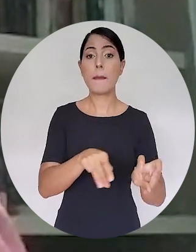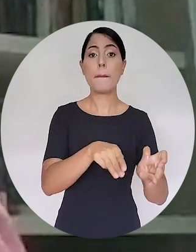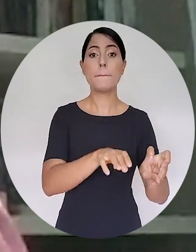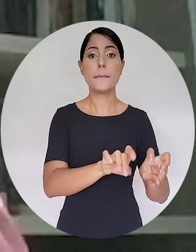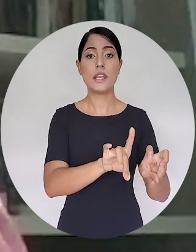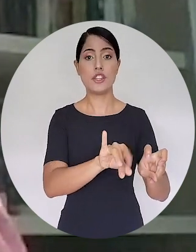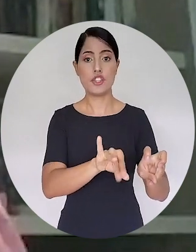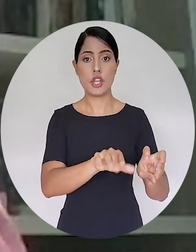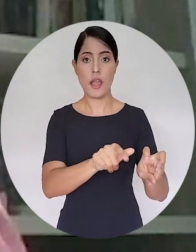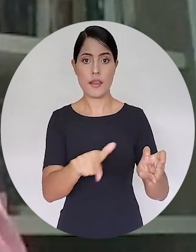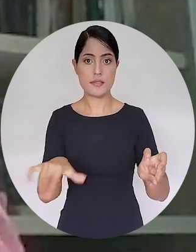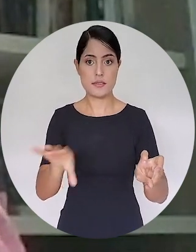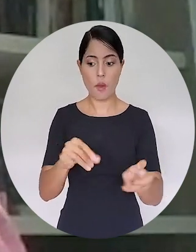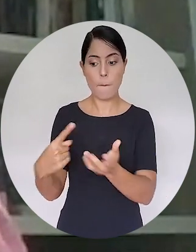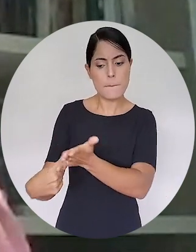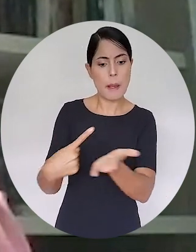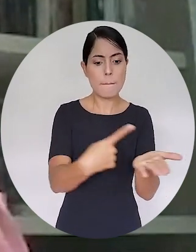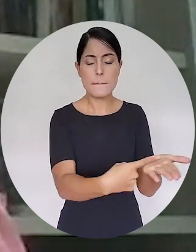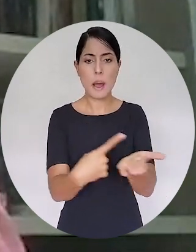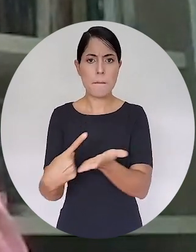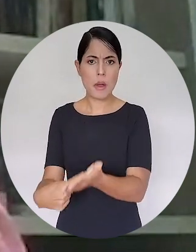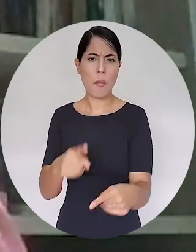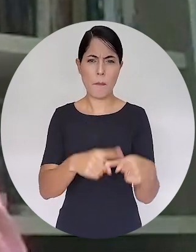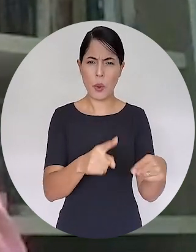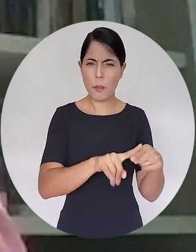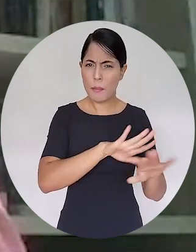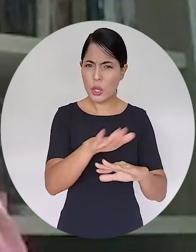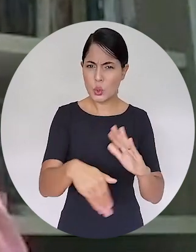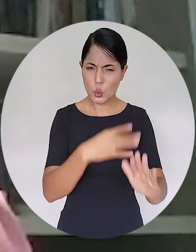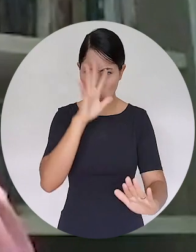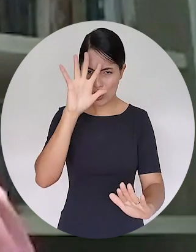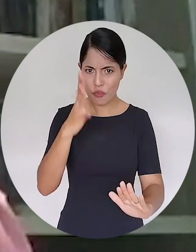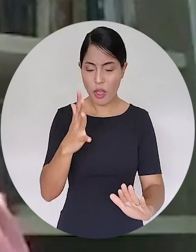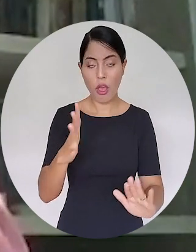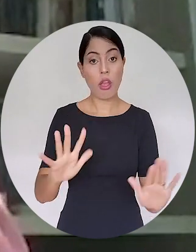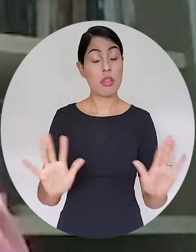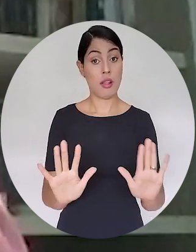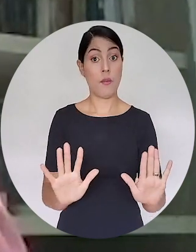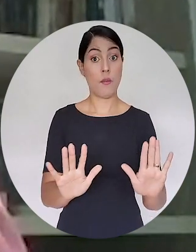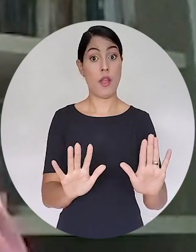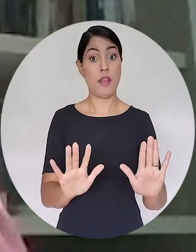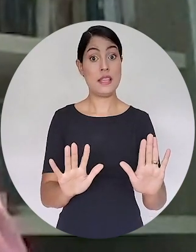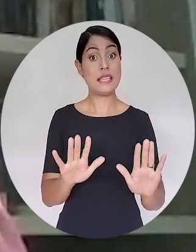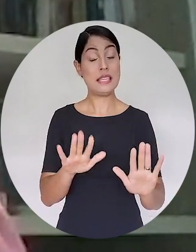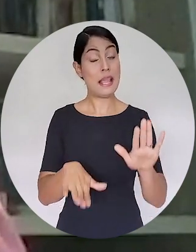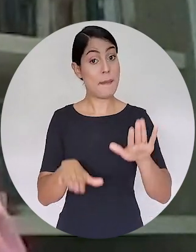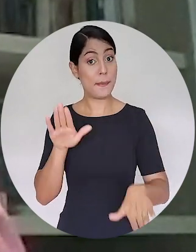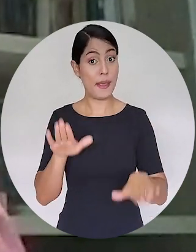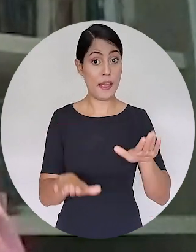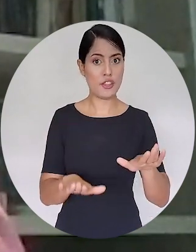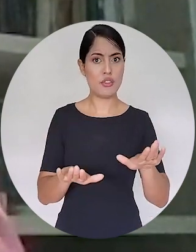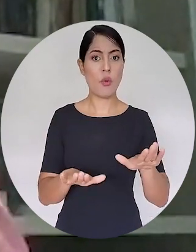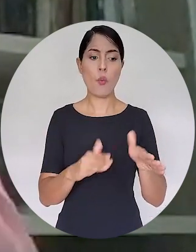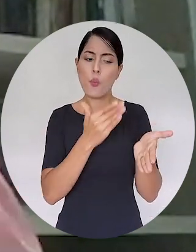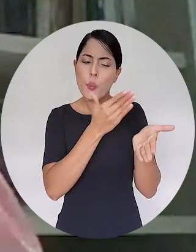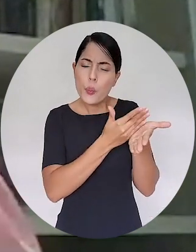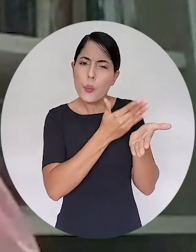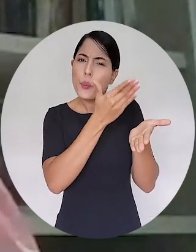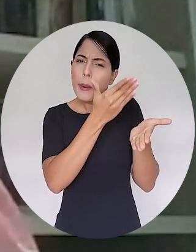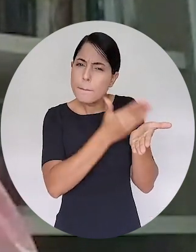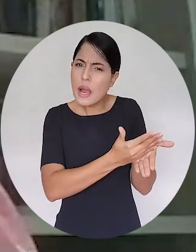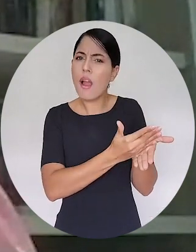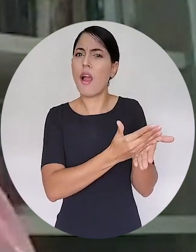não necessariamente se dispõe a resolver integralmente a disputa, porque, às vezes, você consegue resolver uma parte